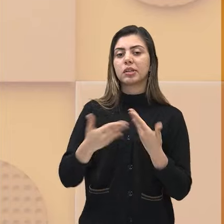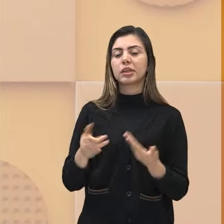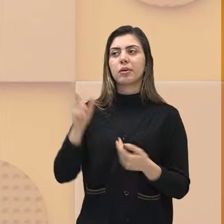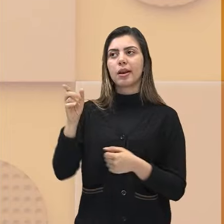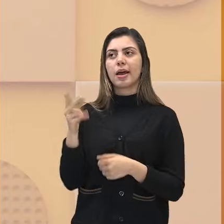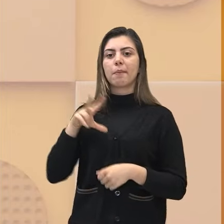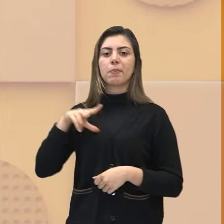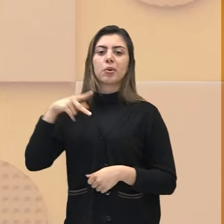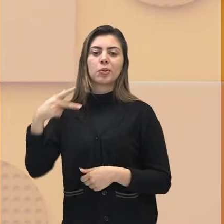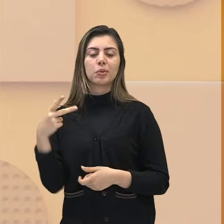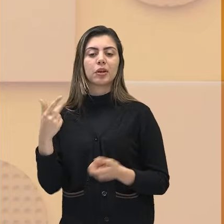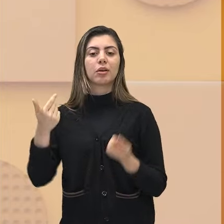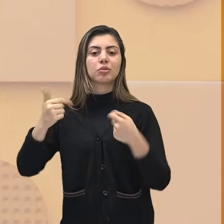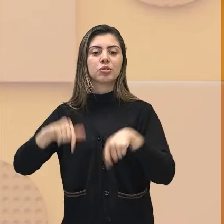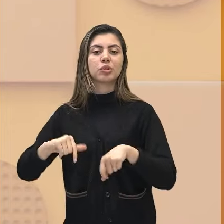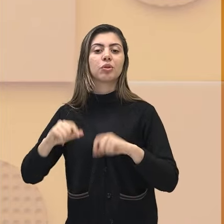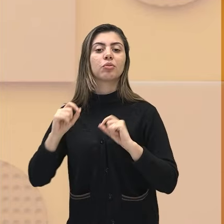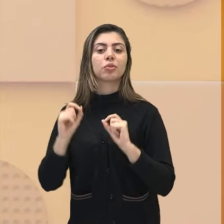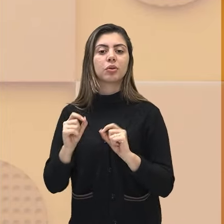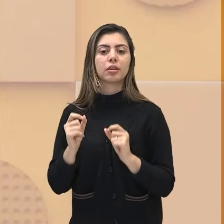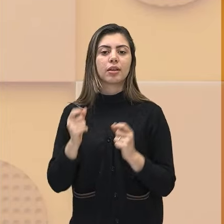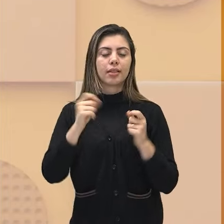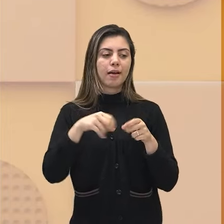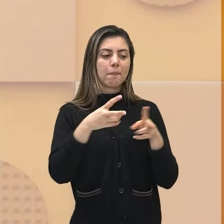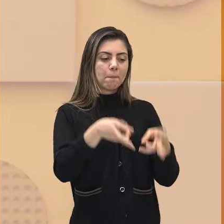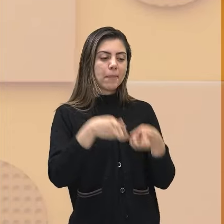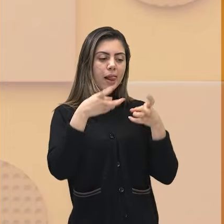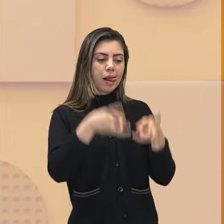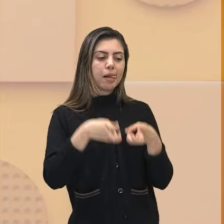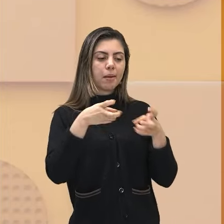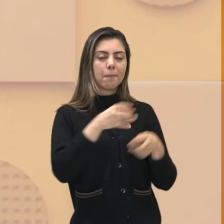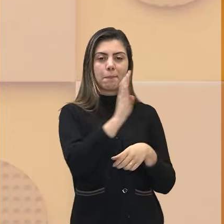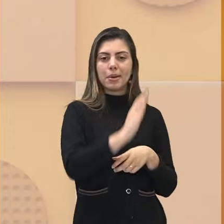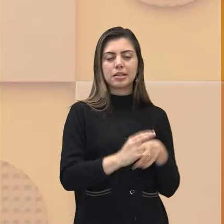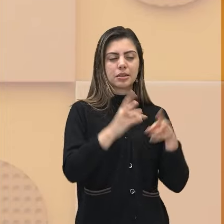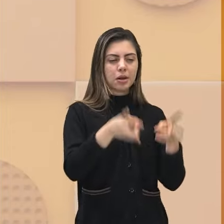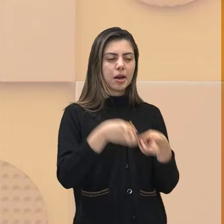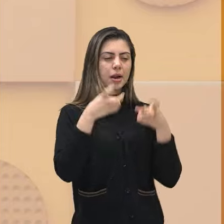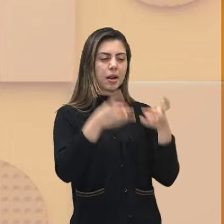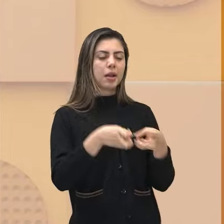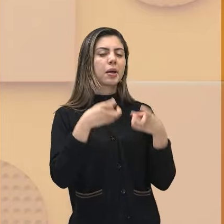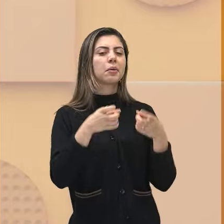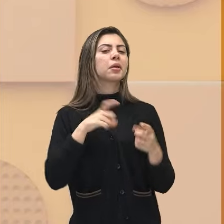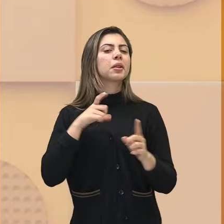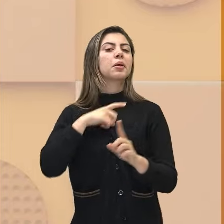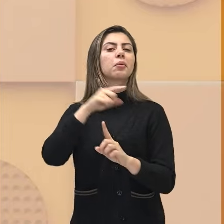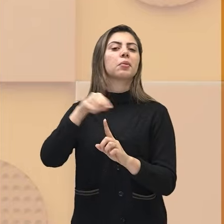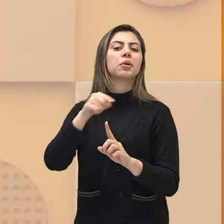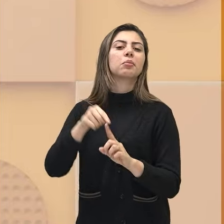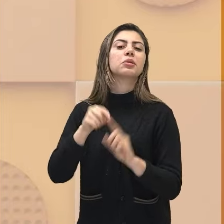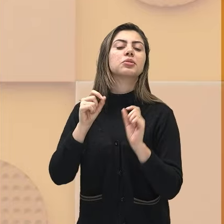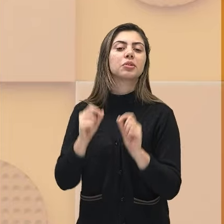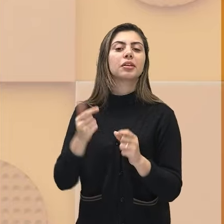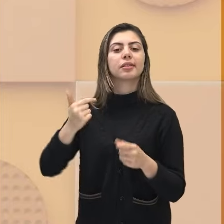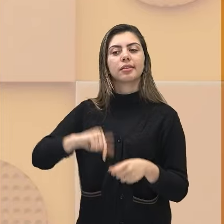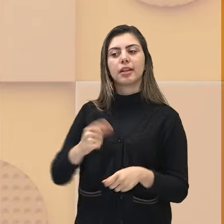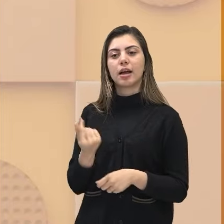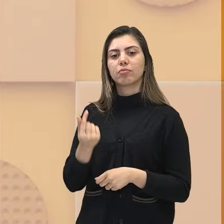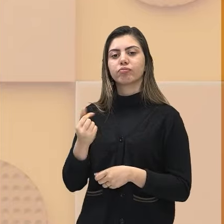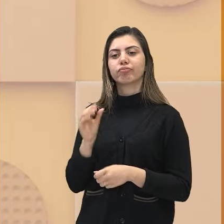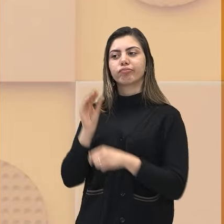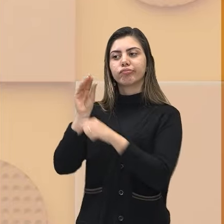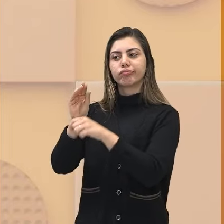pudesse novamente voltar a explorar excessivamente o Brasil. Para quê? Para conseguir refinanciar o seu processo